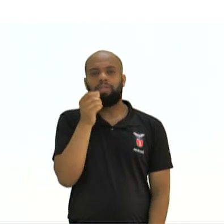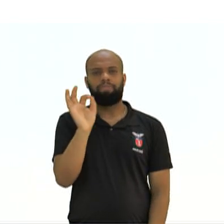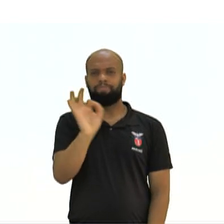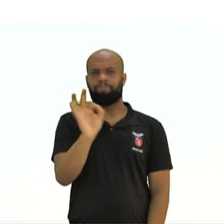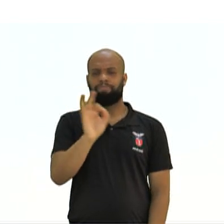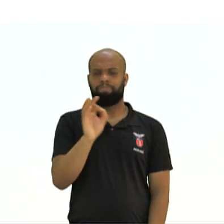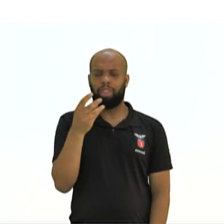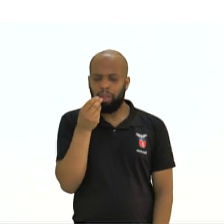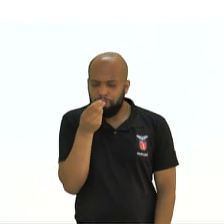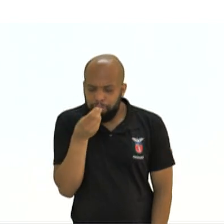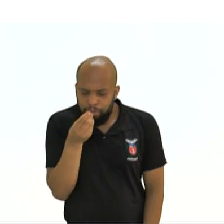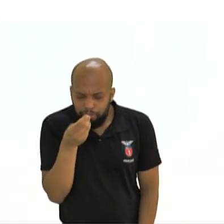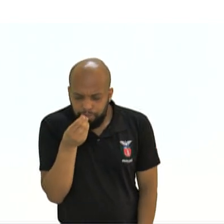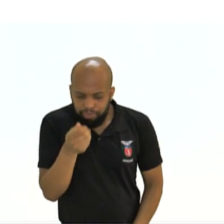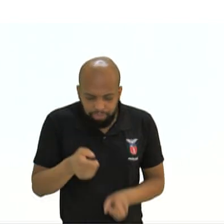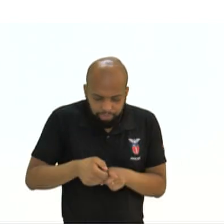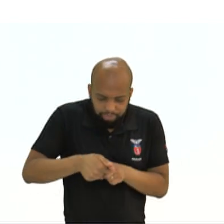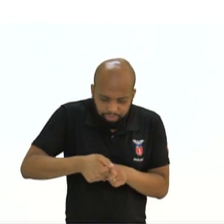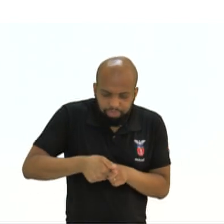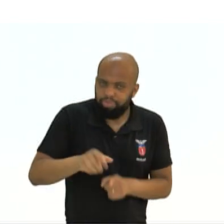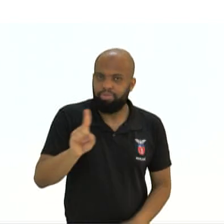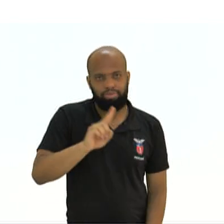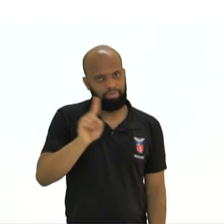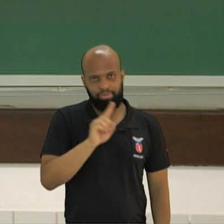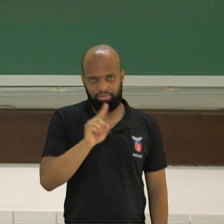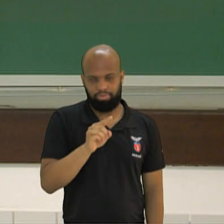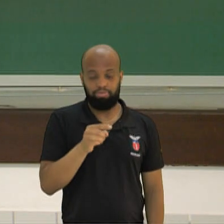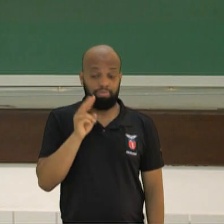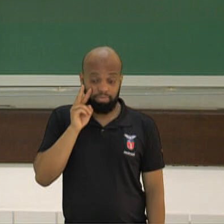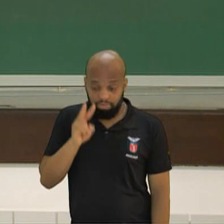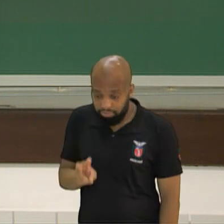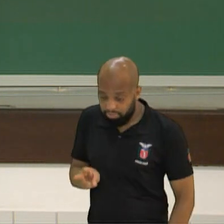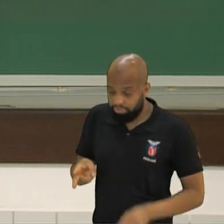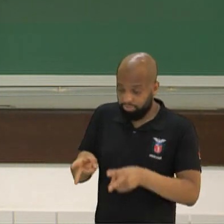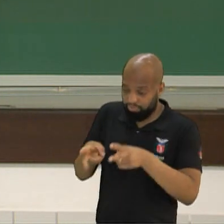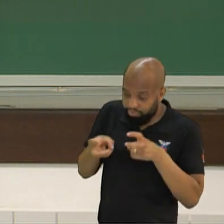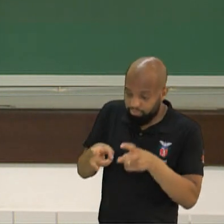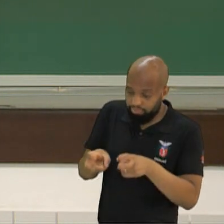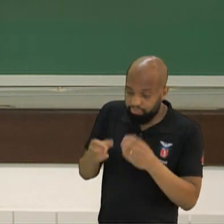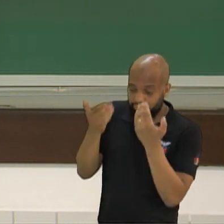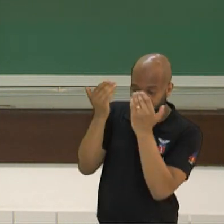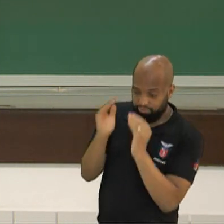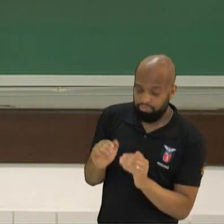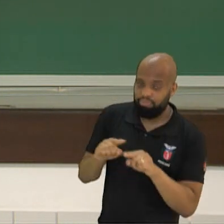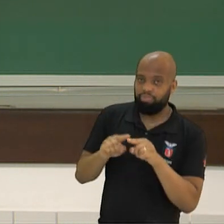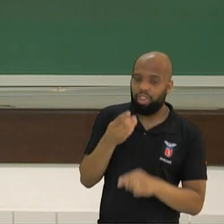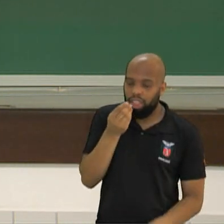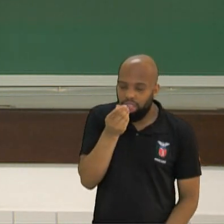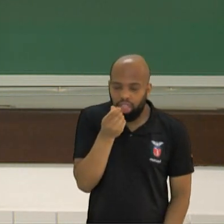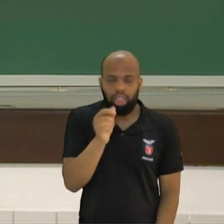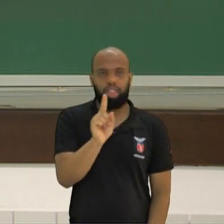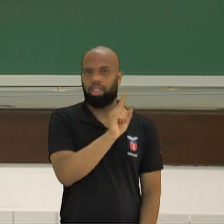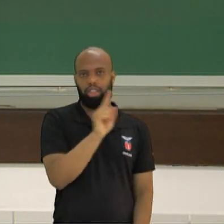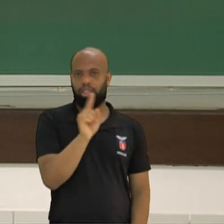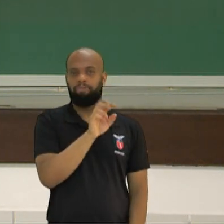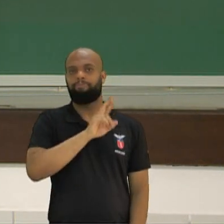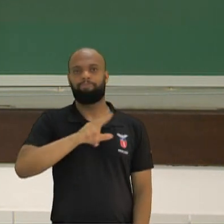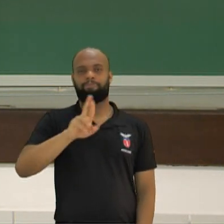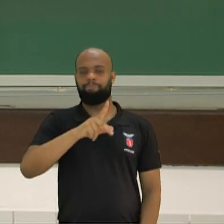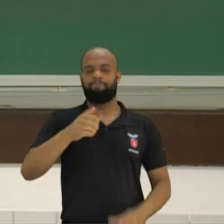ele experimentou a semente de ervilha para determinar